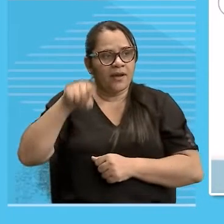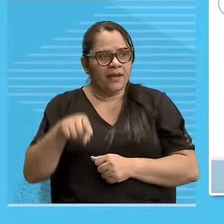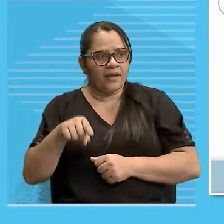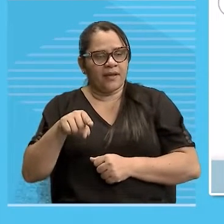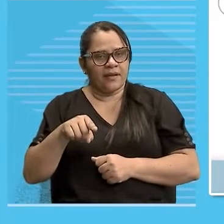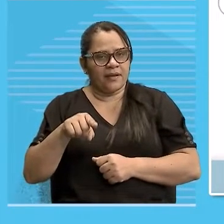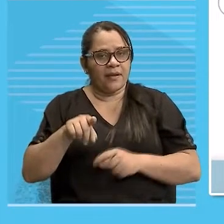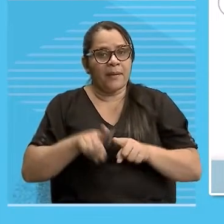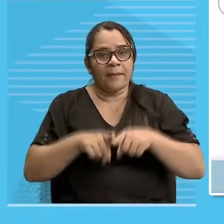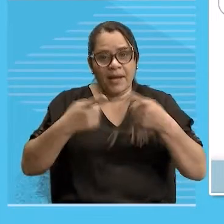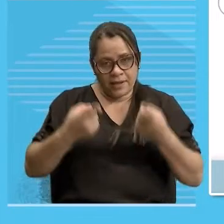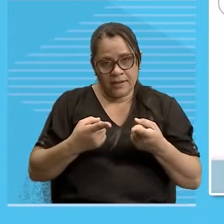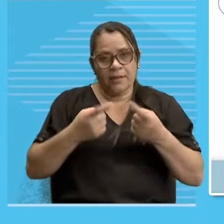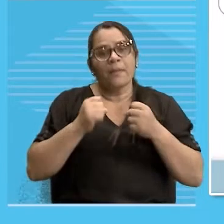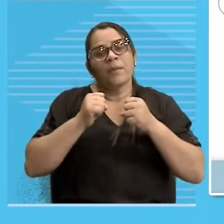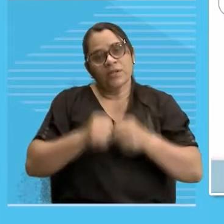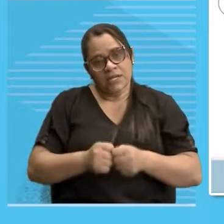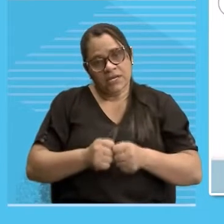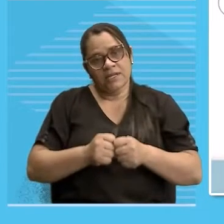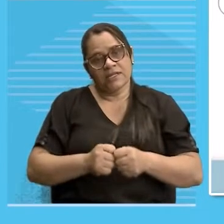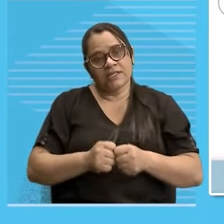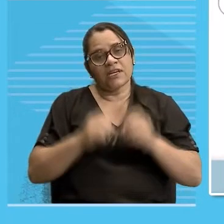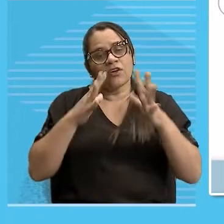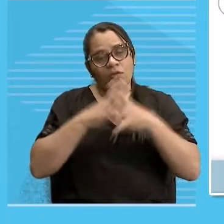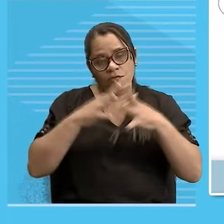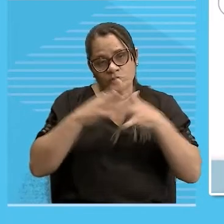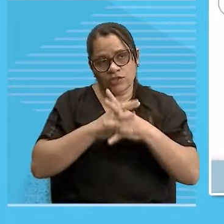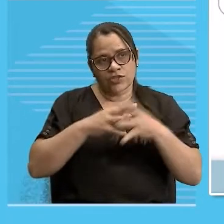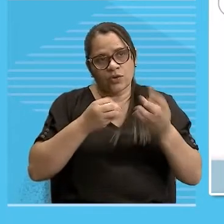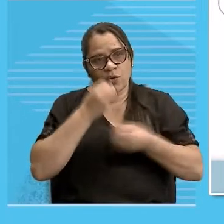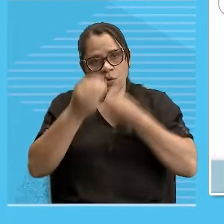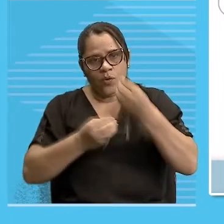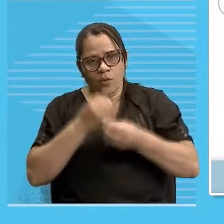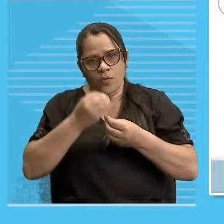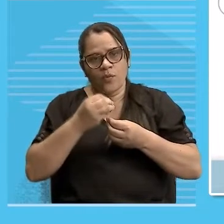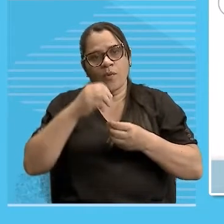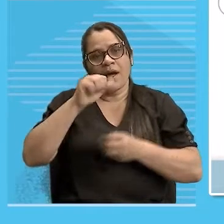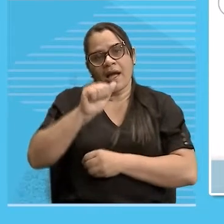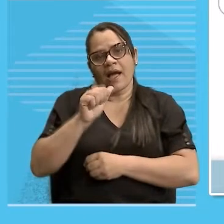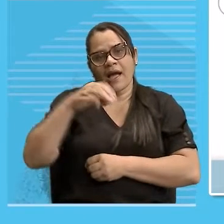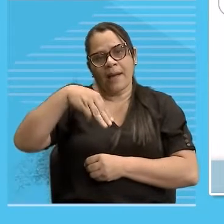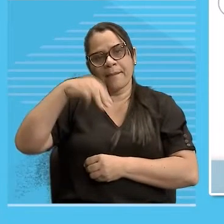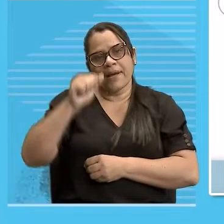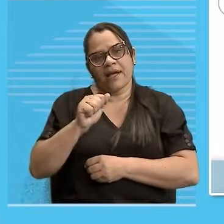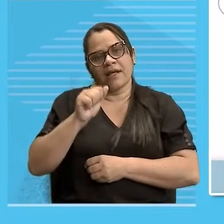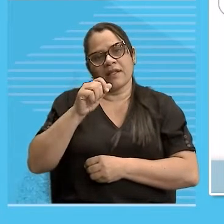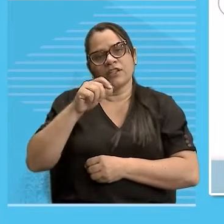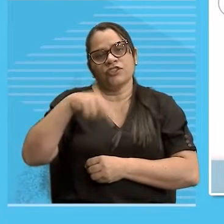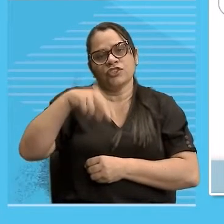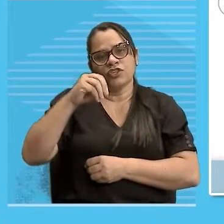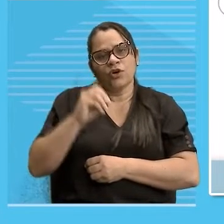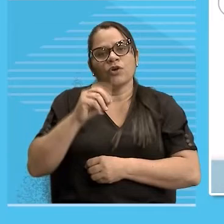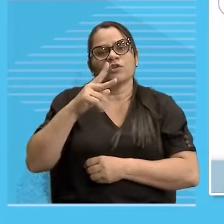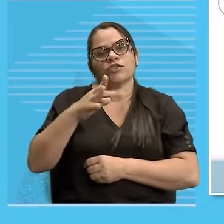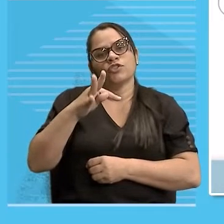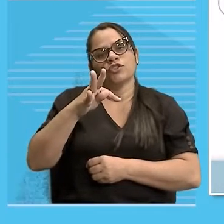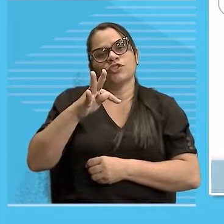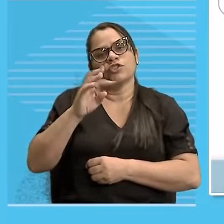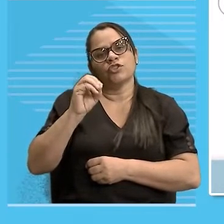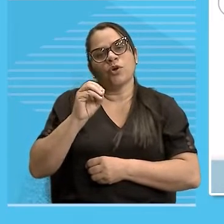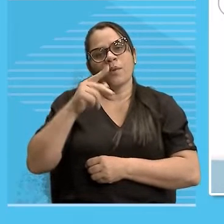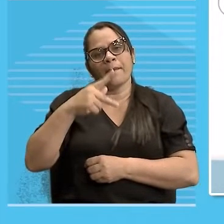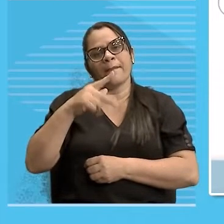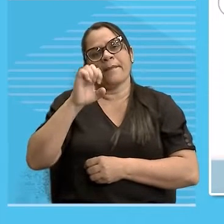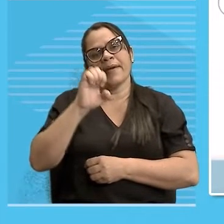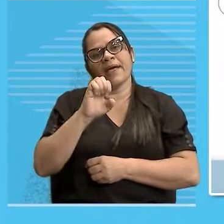uma onomatopeia, né? Muitas interjeições, elas são expressas por onomatopeias. Vamos ser mais claros, né?